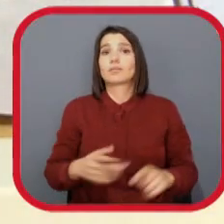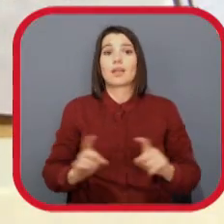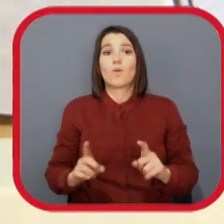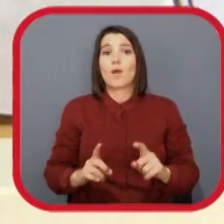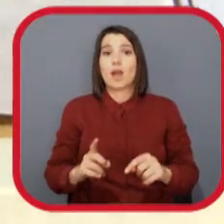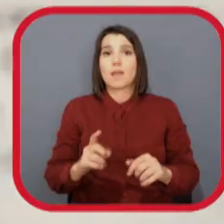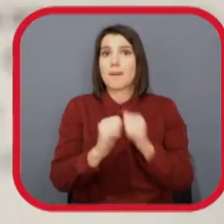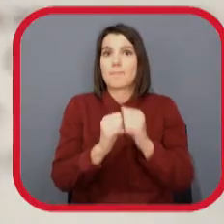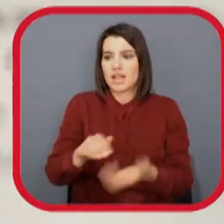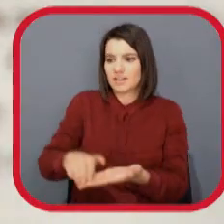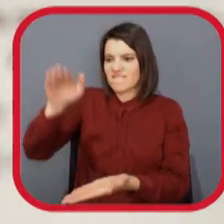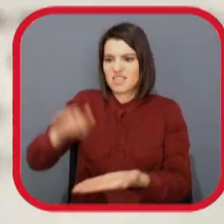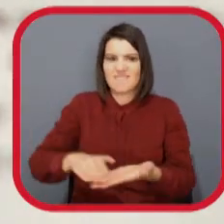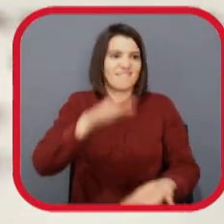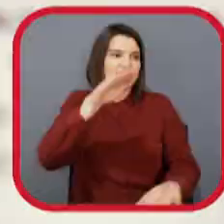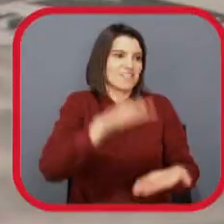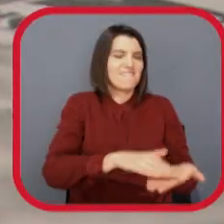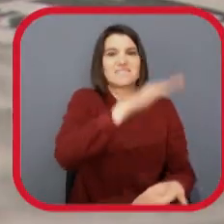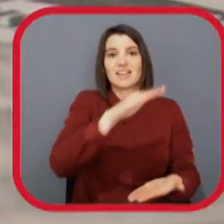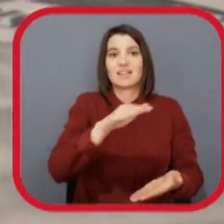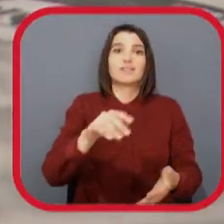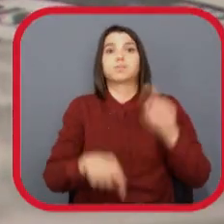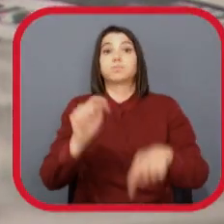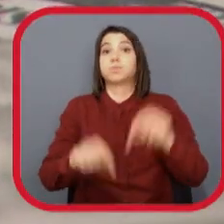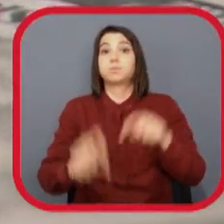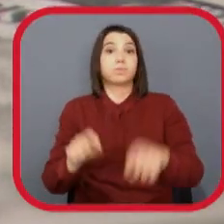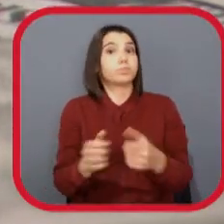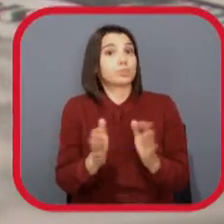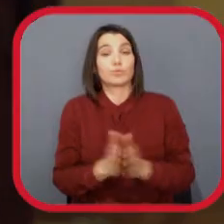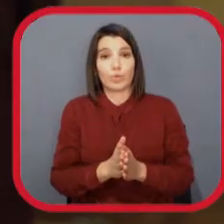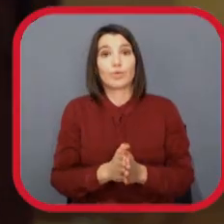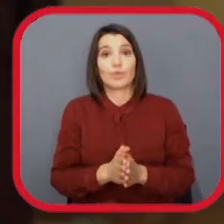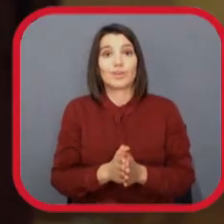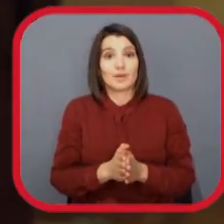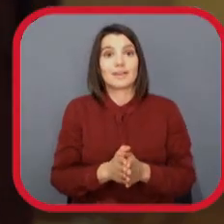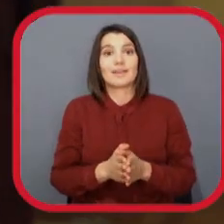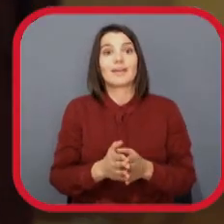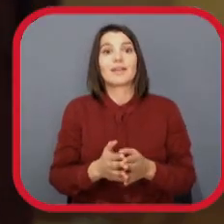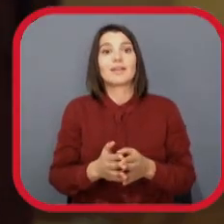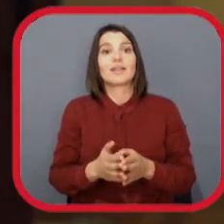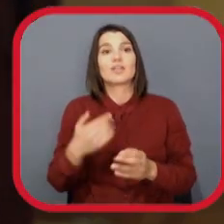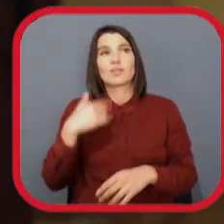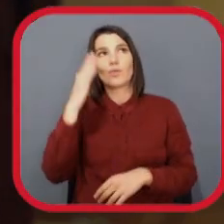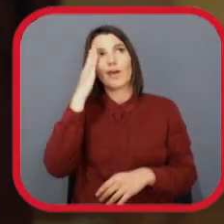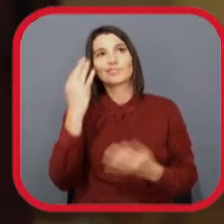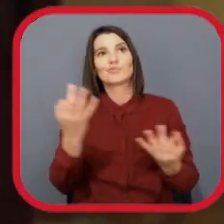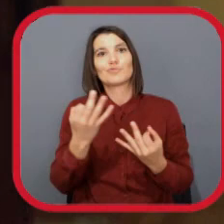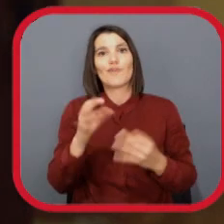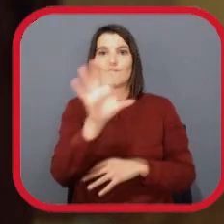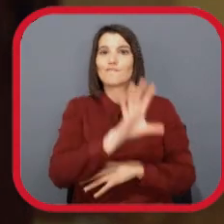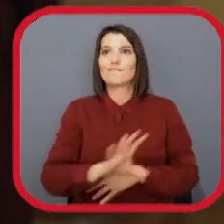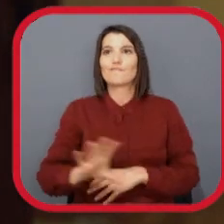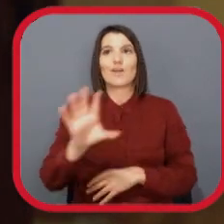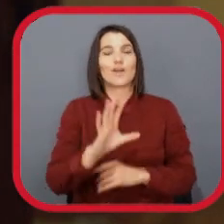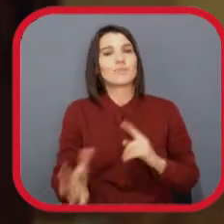tínhamos pilhas e pilhas de papel, porque era tudo escrito à máquina, e pronto, acho que